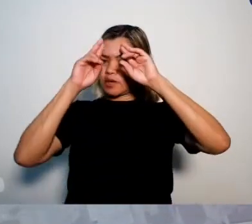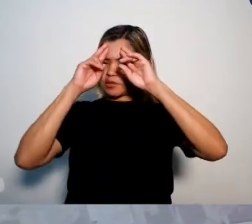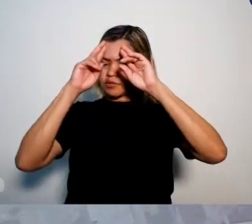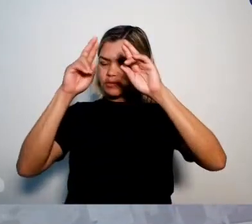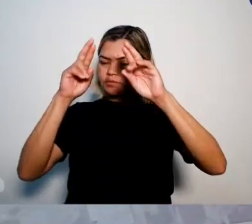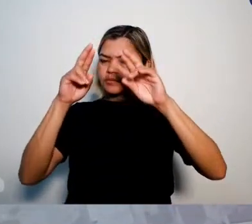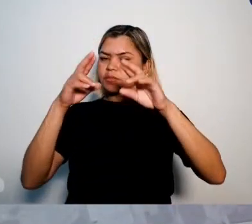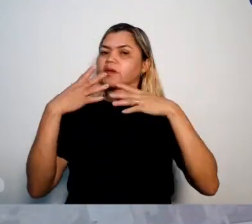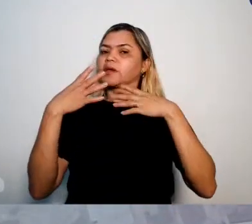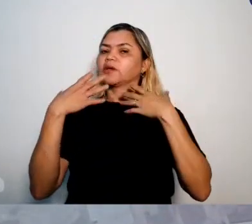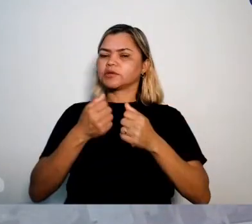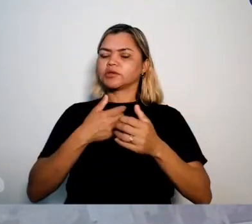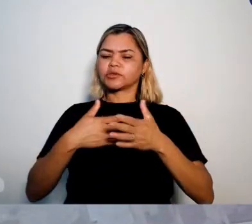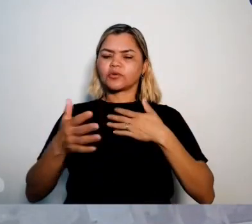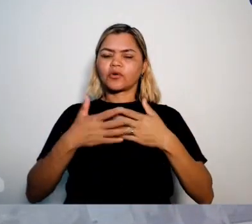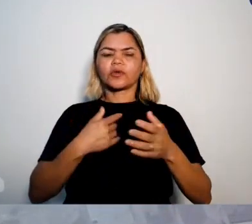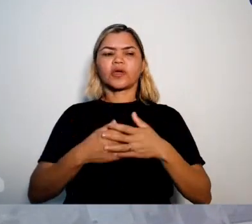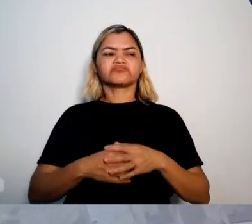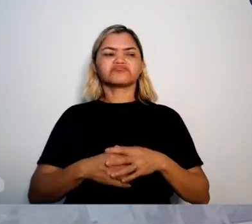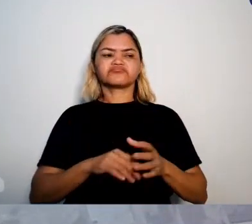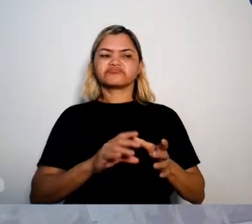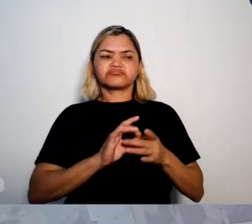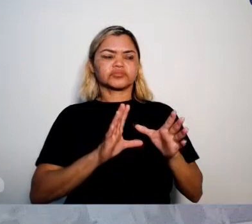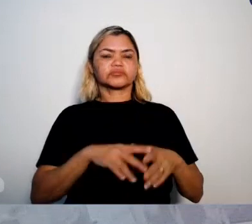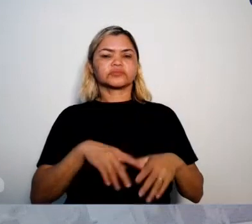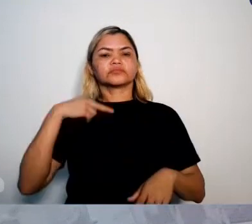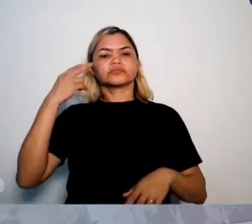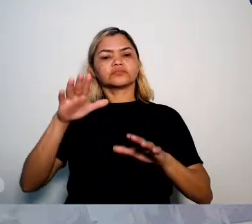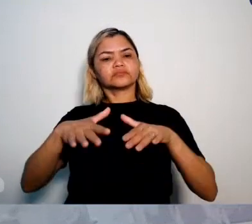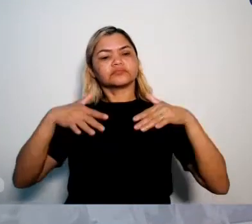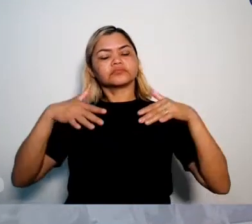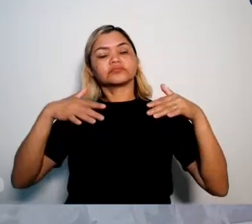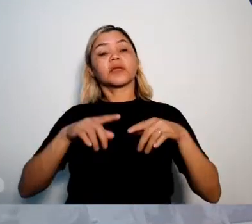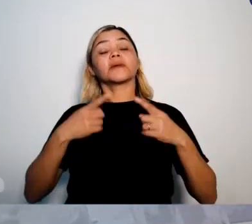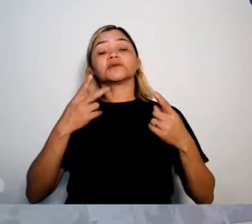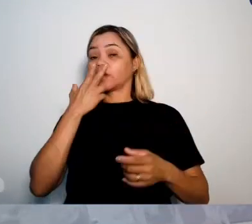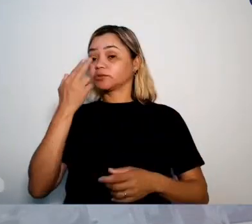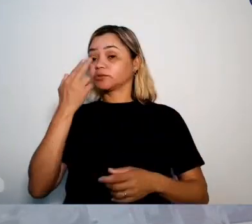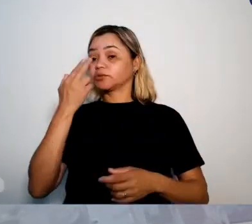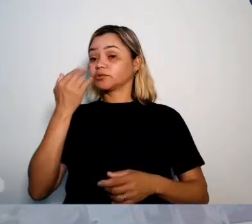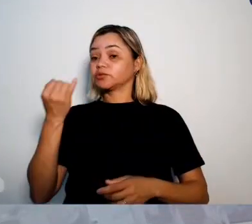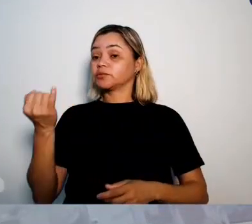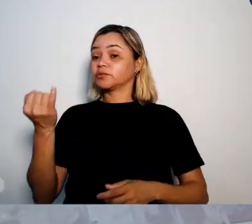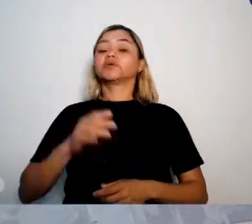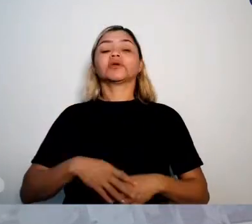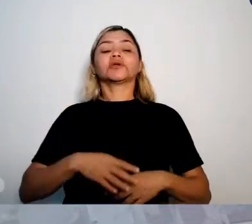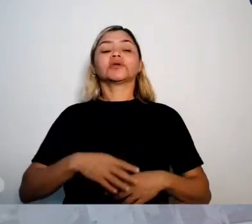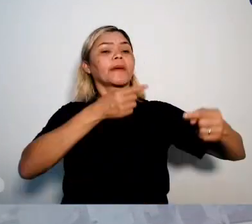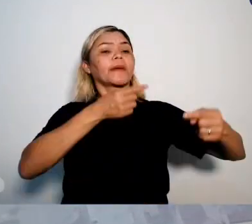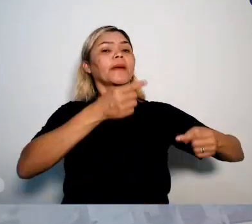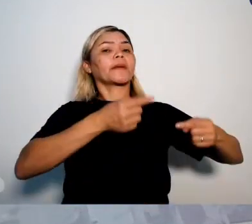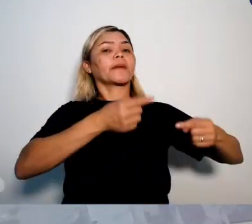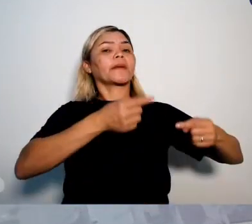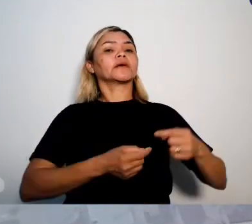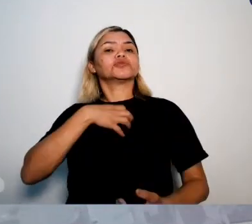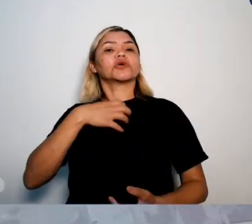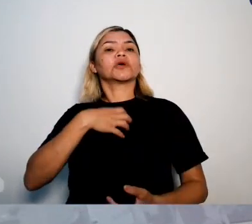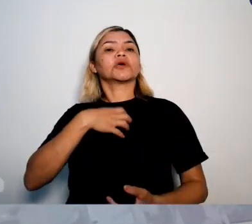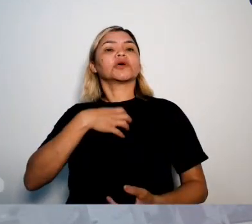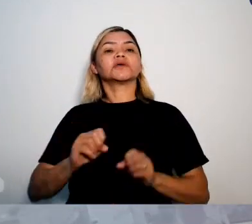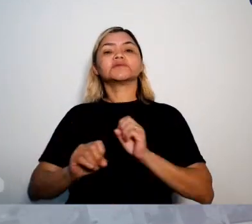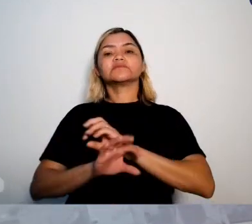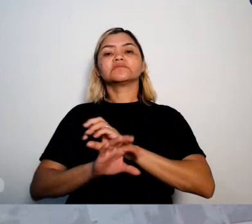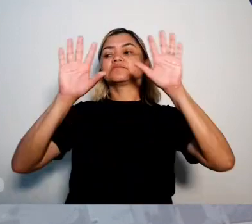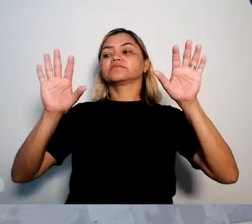qualquer decisão que vier por parte do plenário, mas acho importante a gente discutir isso de uma maneira muito transparente, e por isso fiz questão de